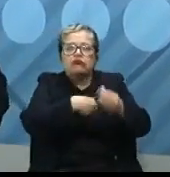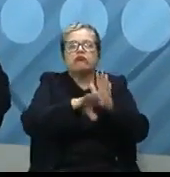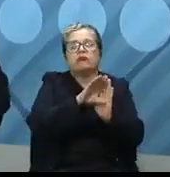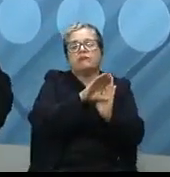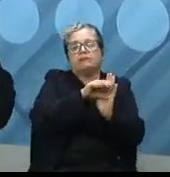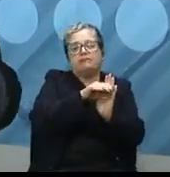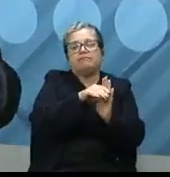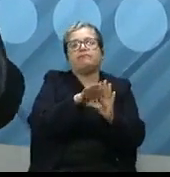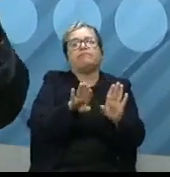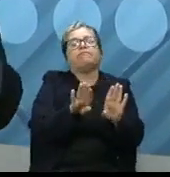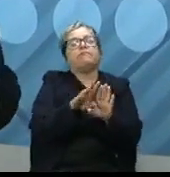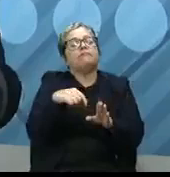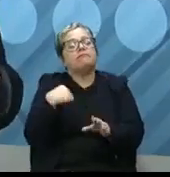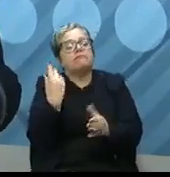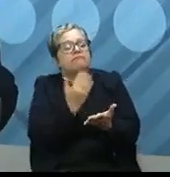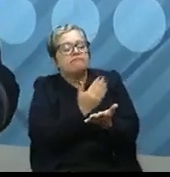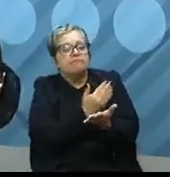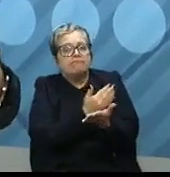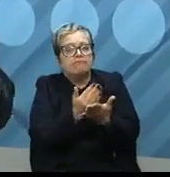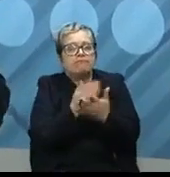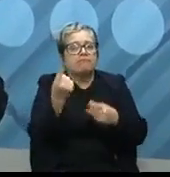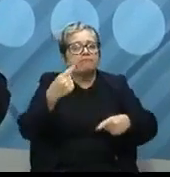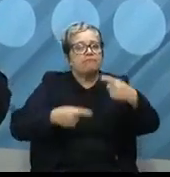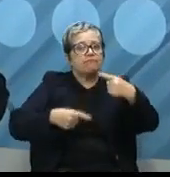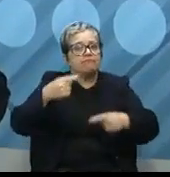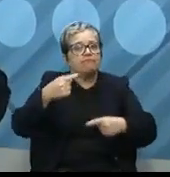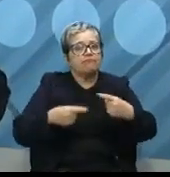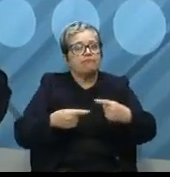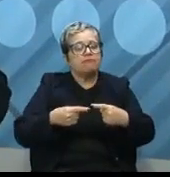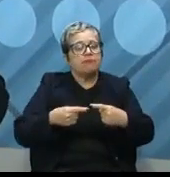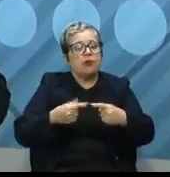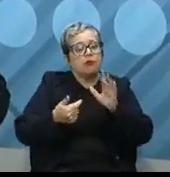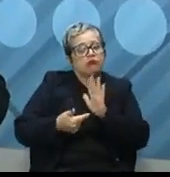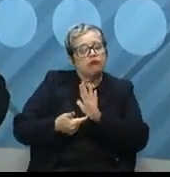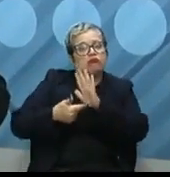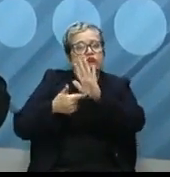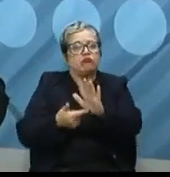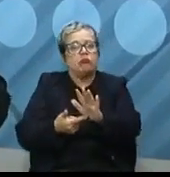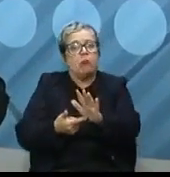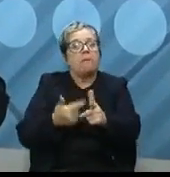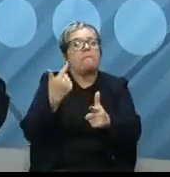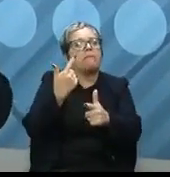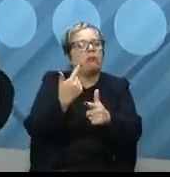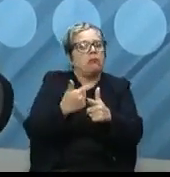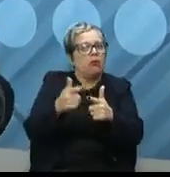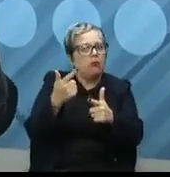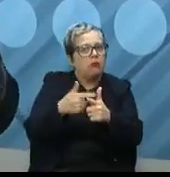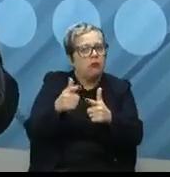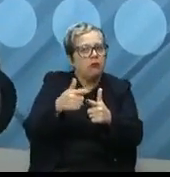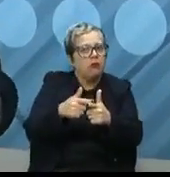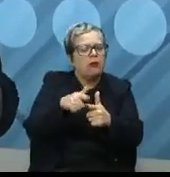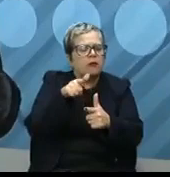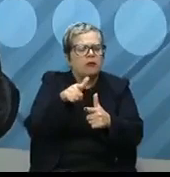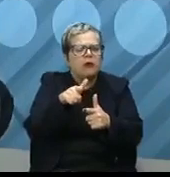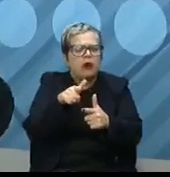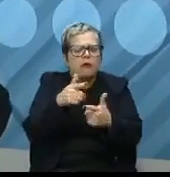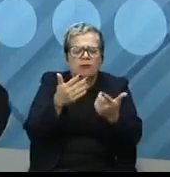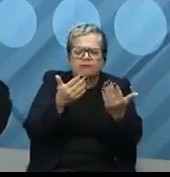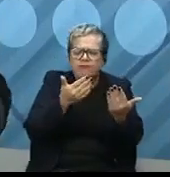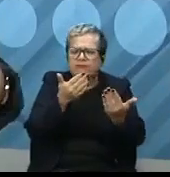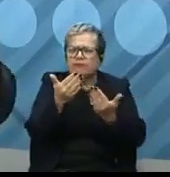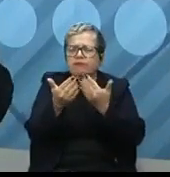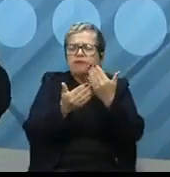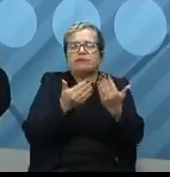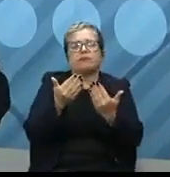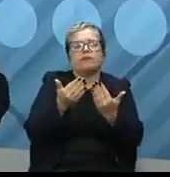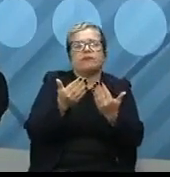conceito. E para nós começarmos as nossas discussões, nós vamos apresentar uma situação-problema e você vai analisá-la de